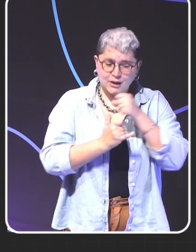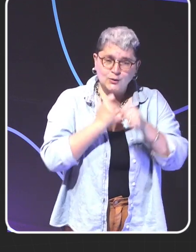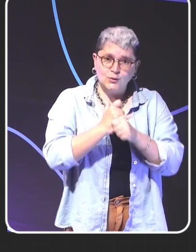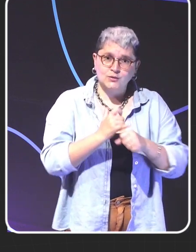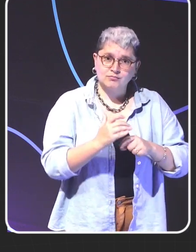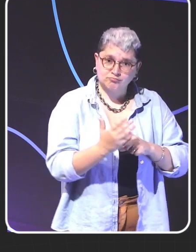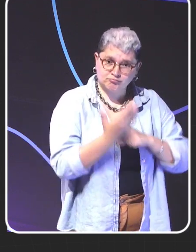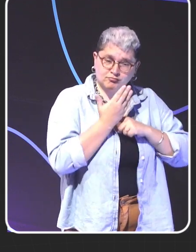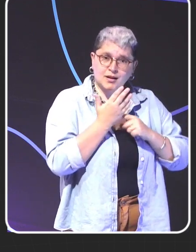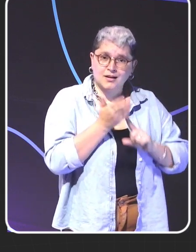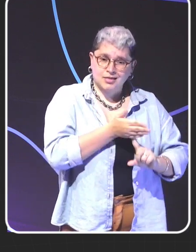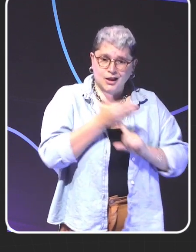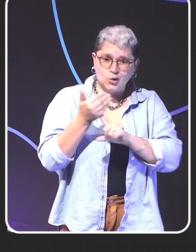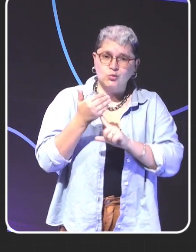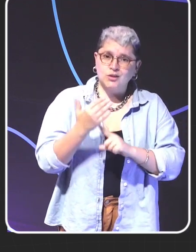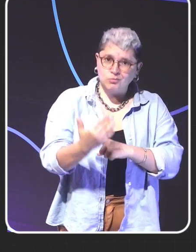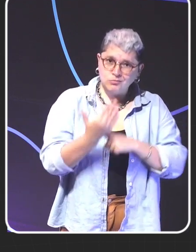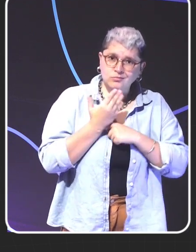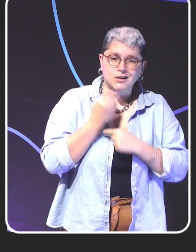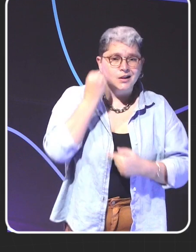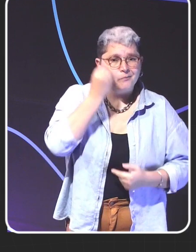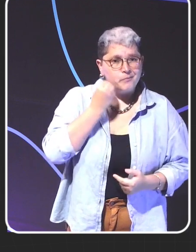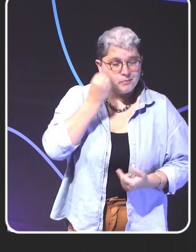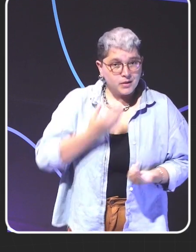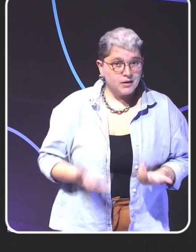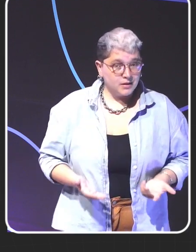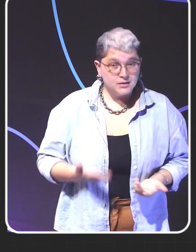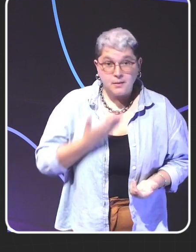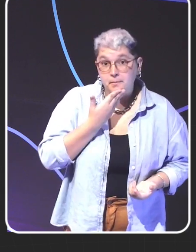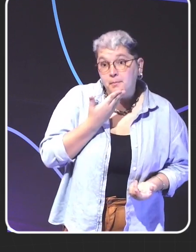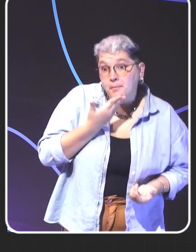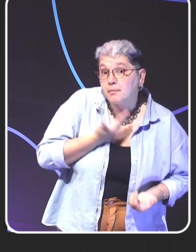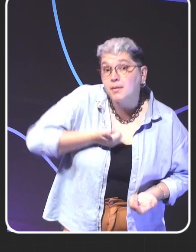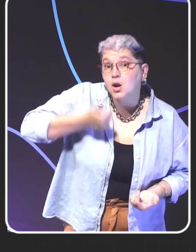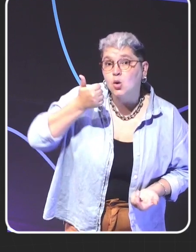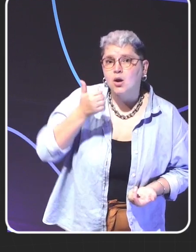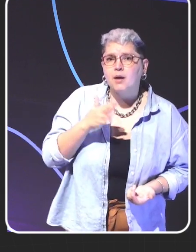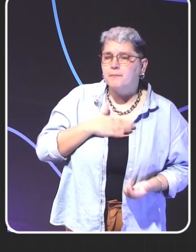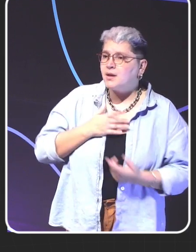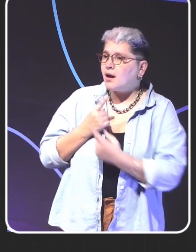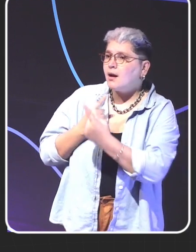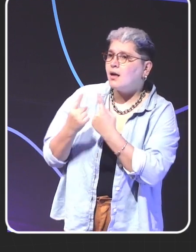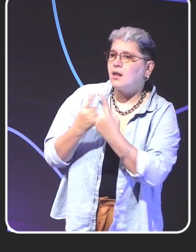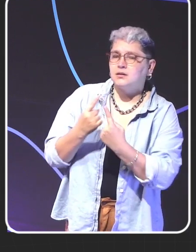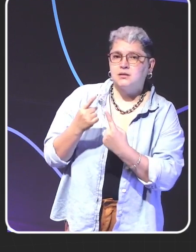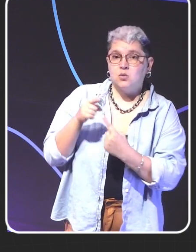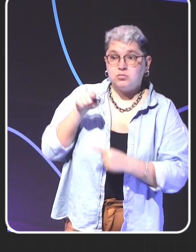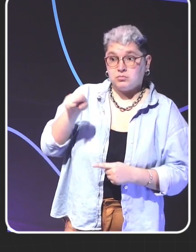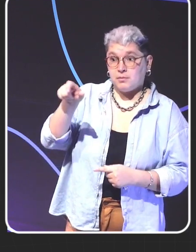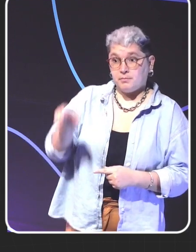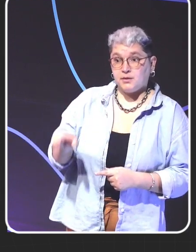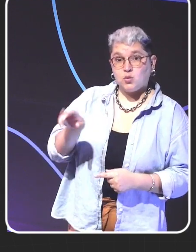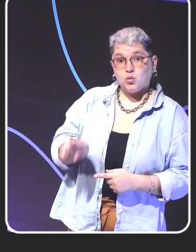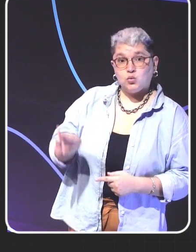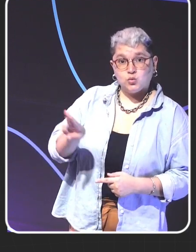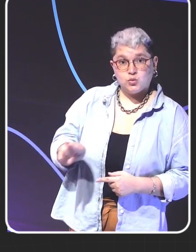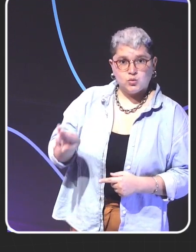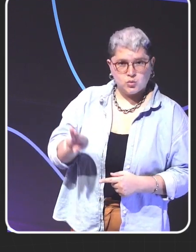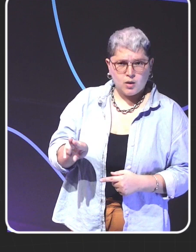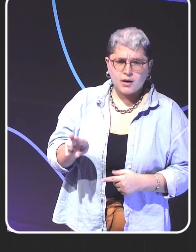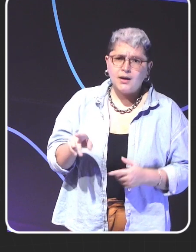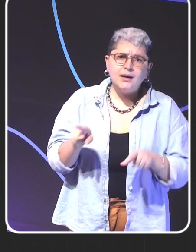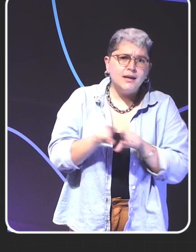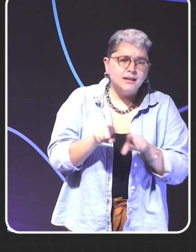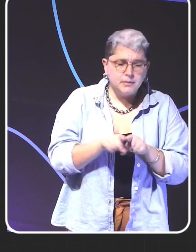favor, aproveitar esse benefício da tecnologia, melhorar o relacionamento com o usuário e simplificar processos,